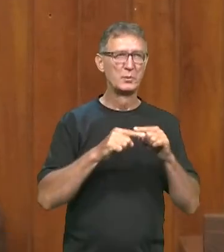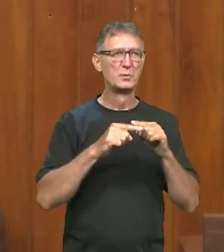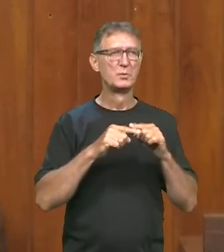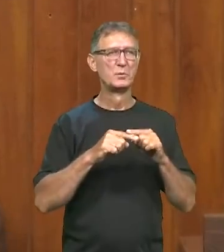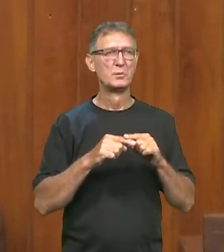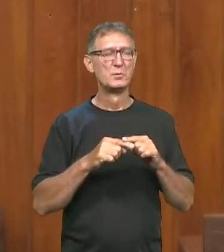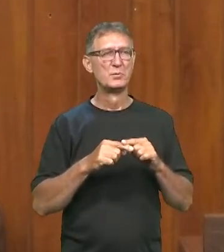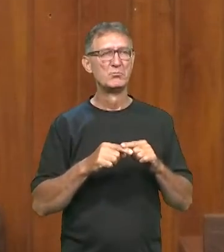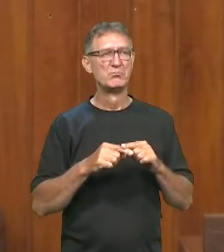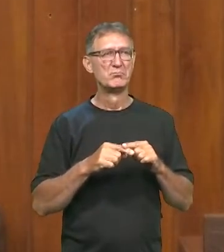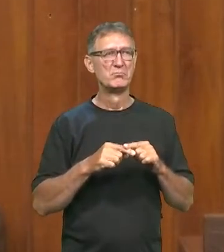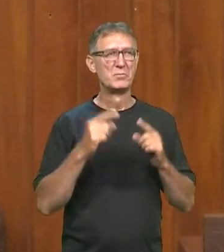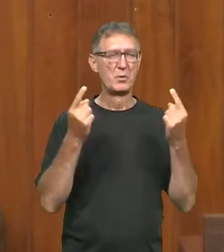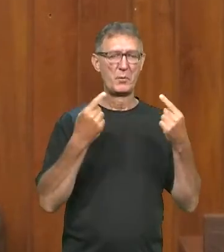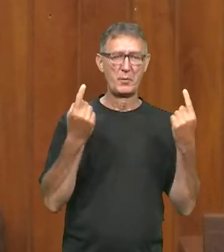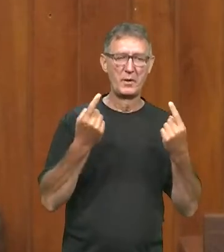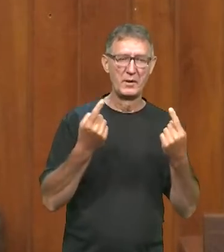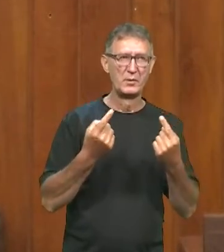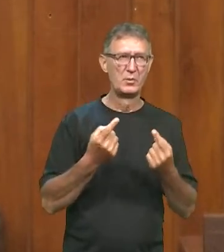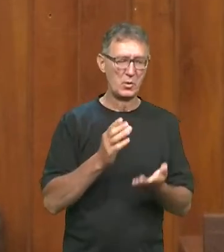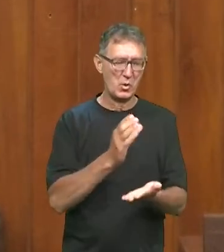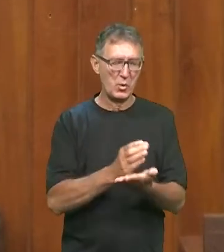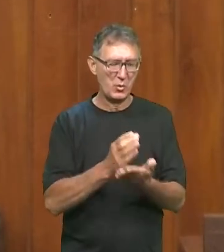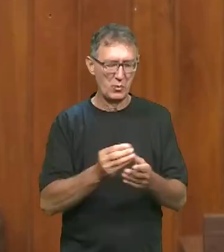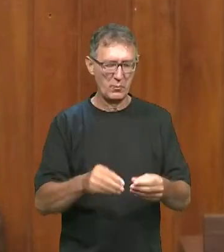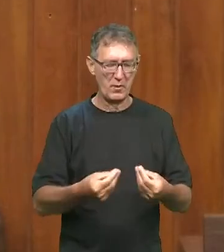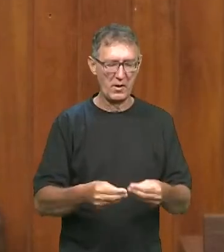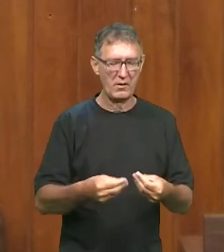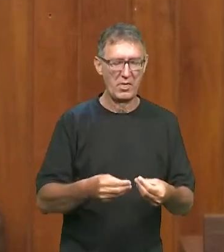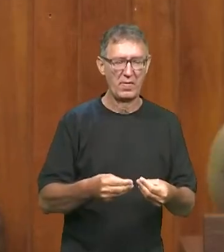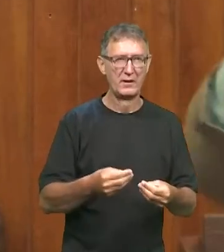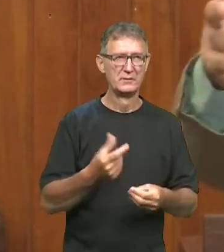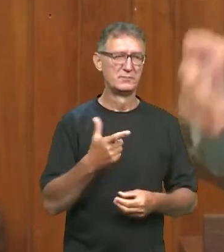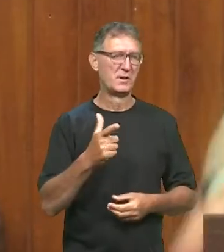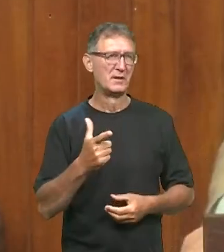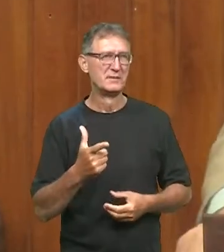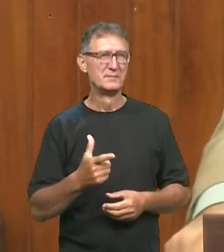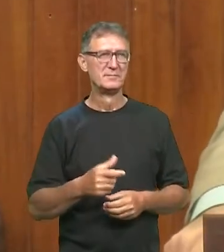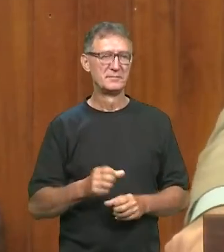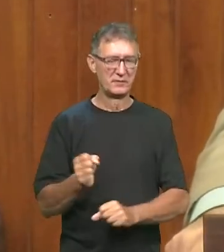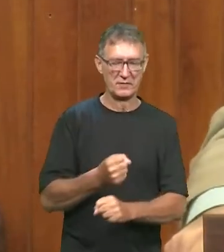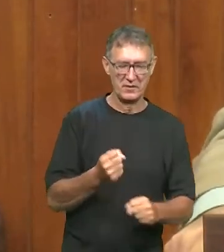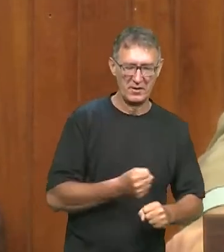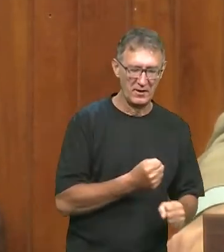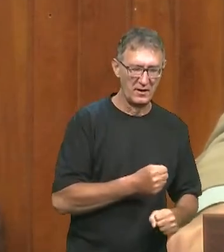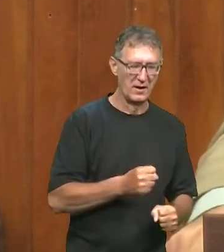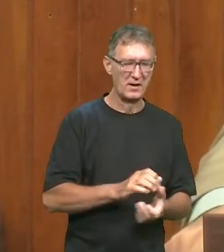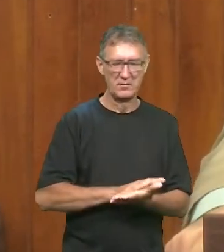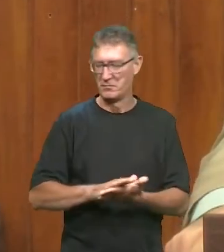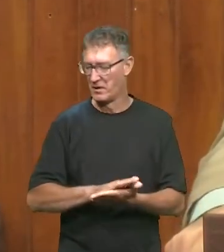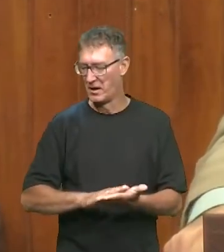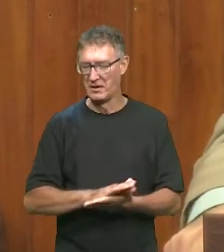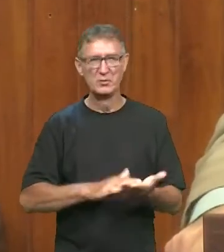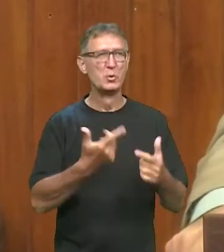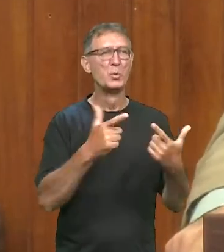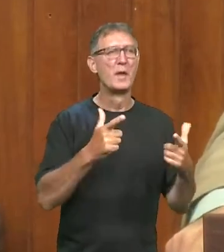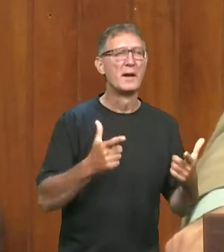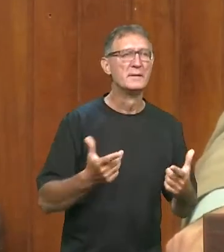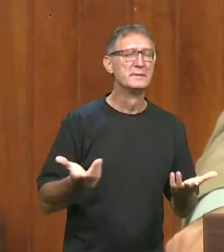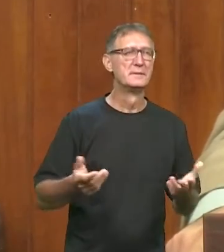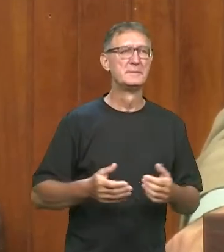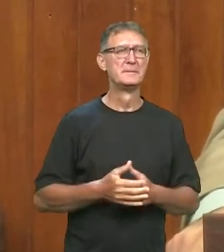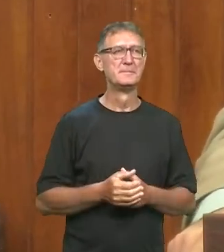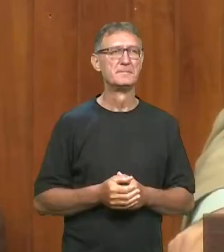copo descartável, não tem material de limpeza, falta, nas unidades de saúde, falta